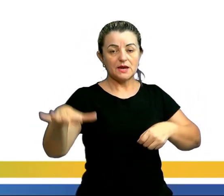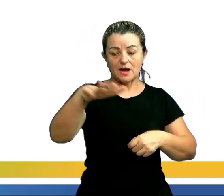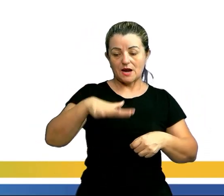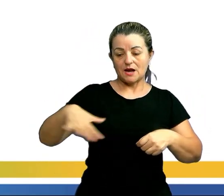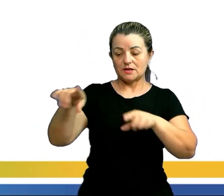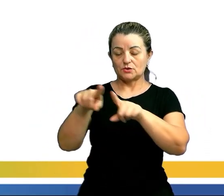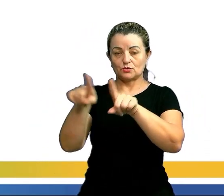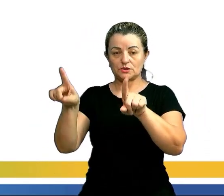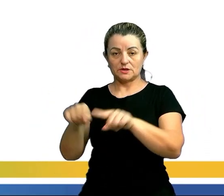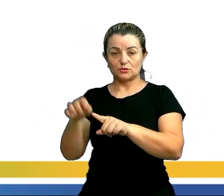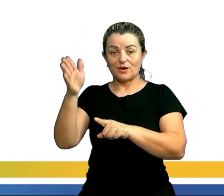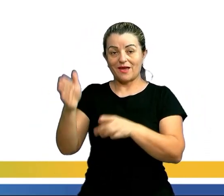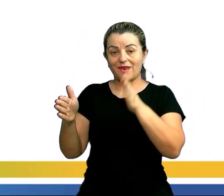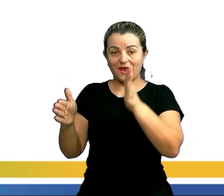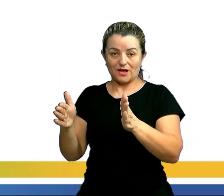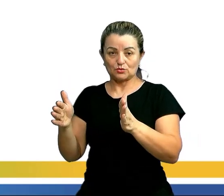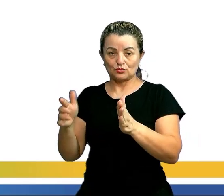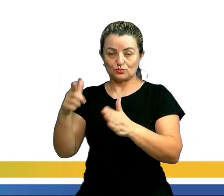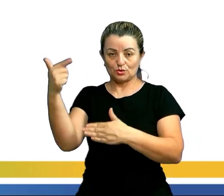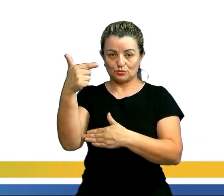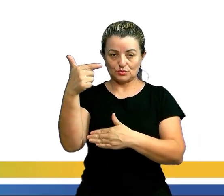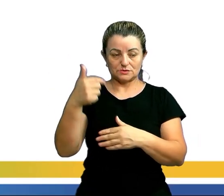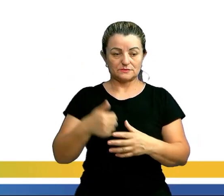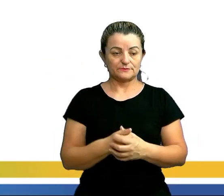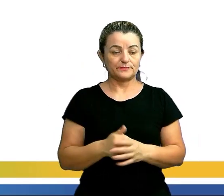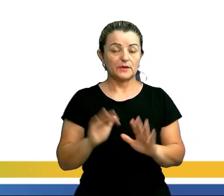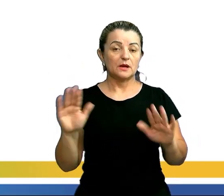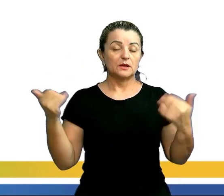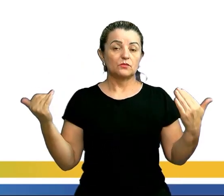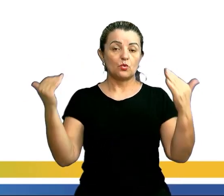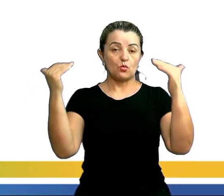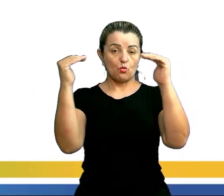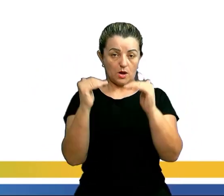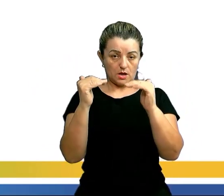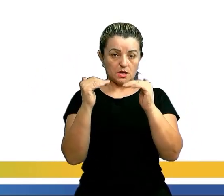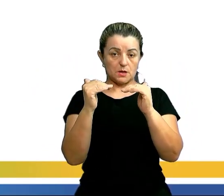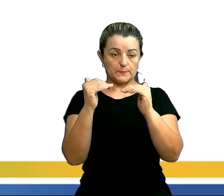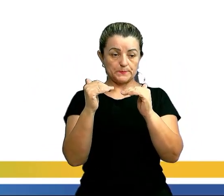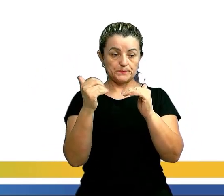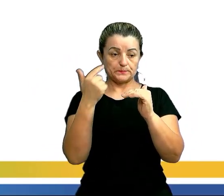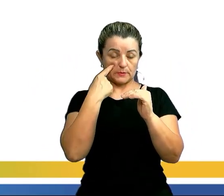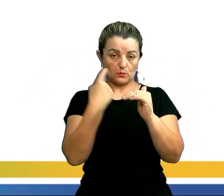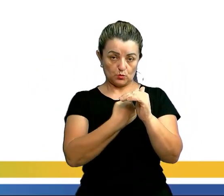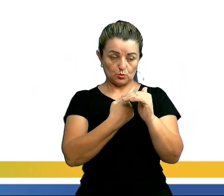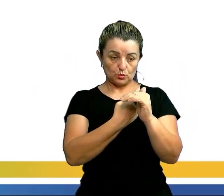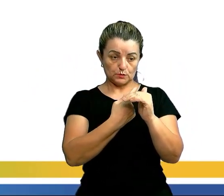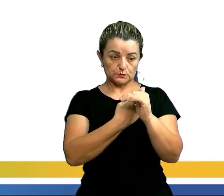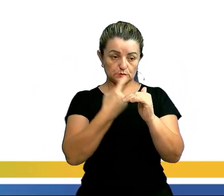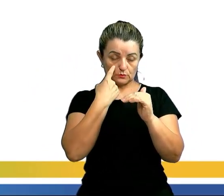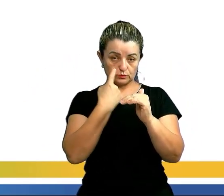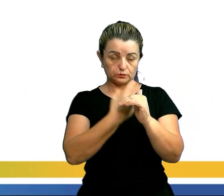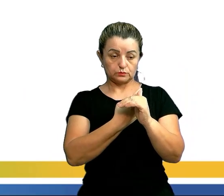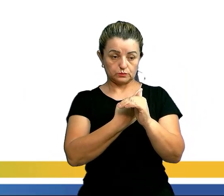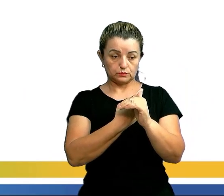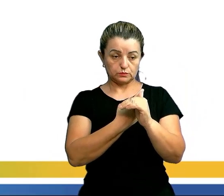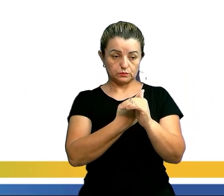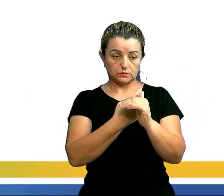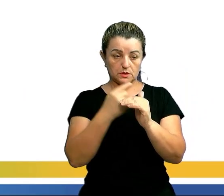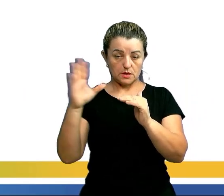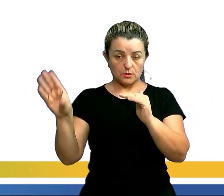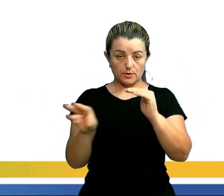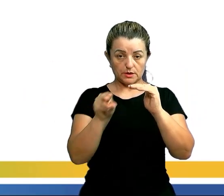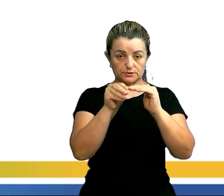R ao quadrado do quadrado e aqui é igual a L ao quadrado dividido para π. Por quê? A área do círculo é